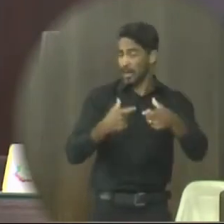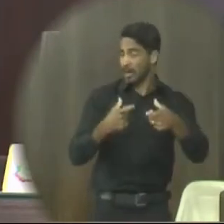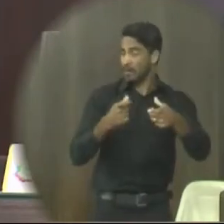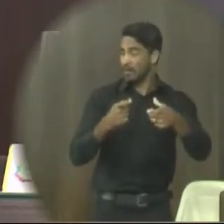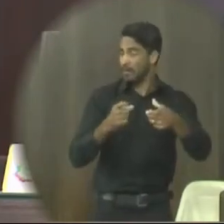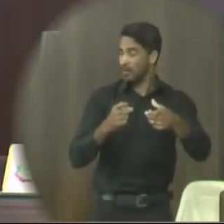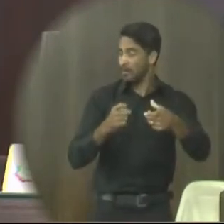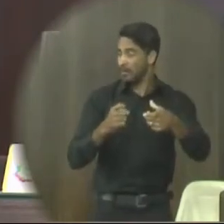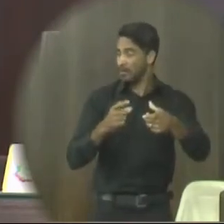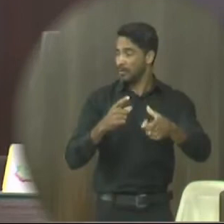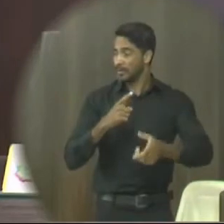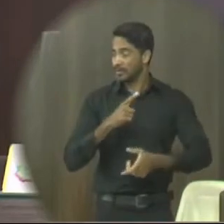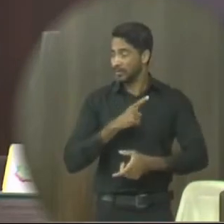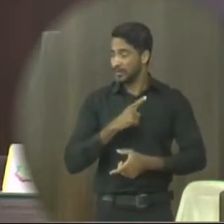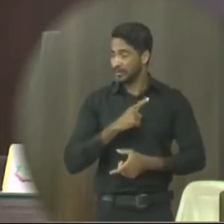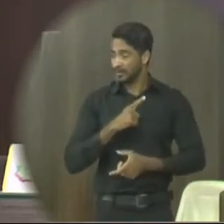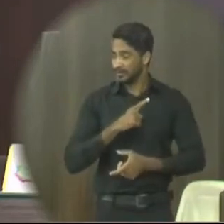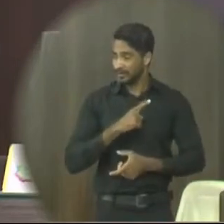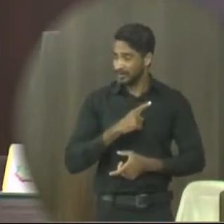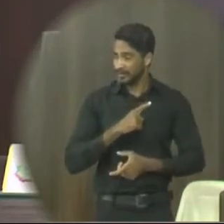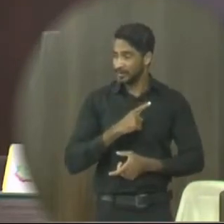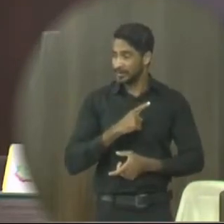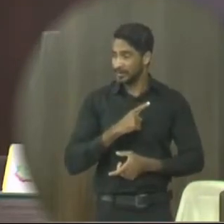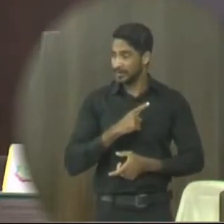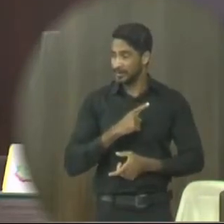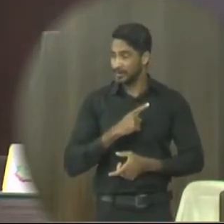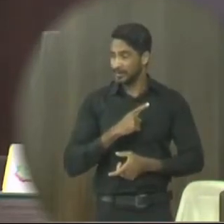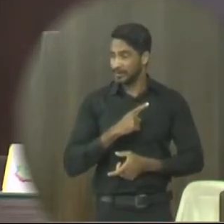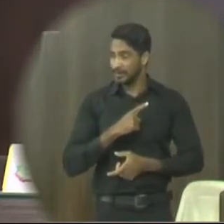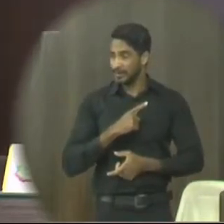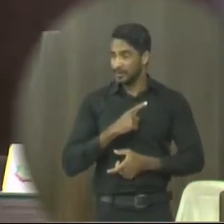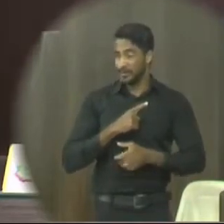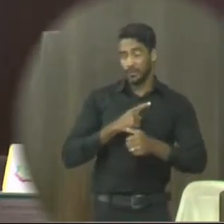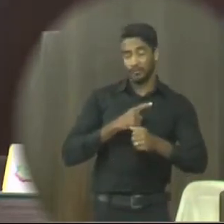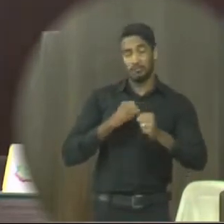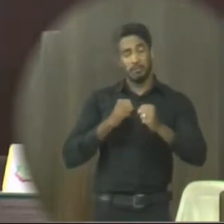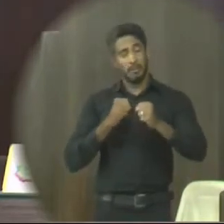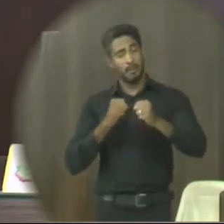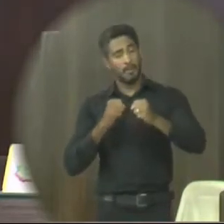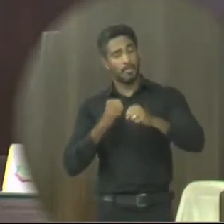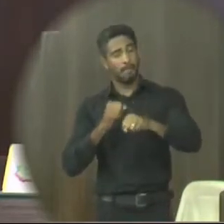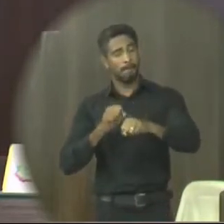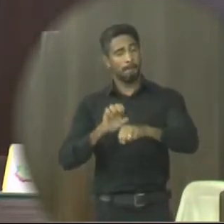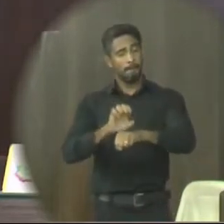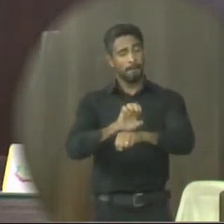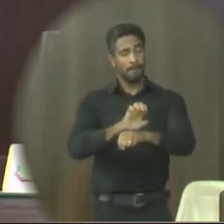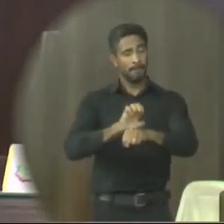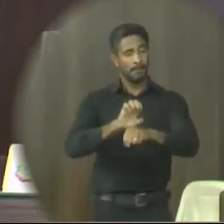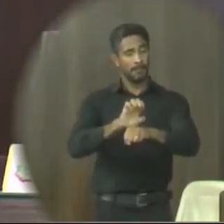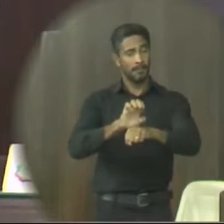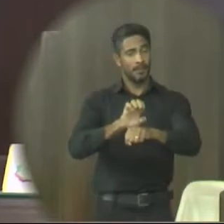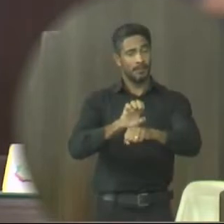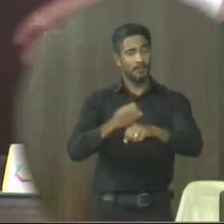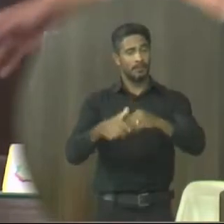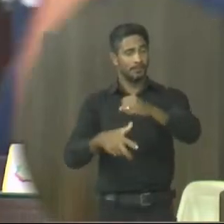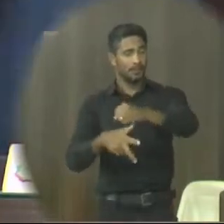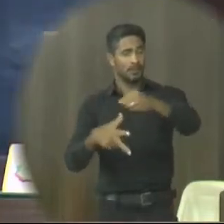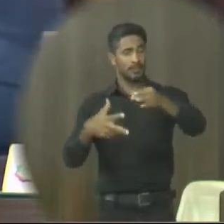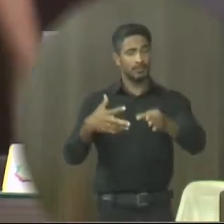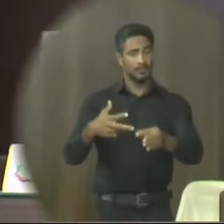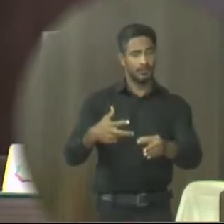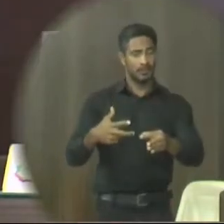invalidado, inclusive, pelo Poder Judiciário. Imaginem,